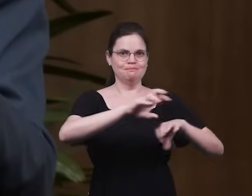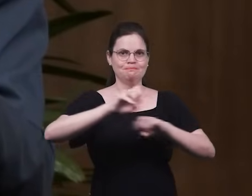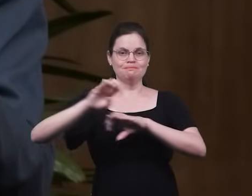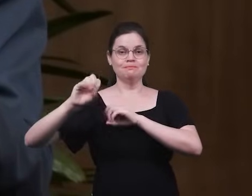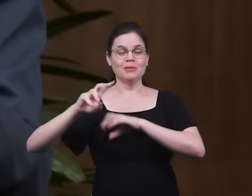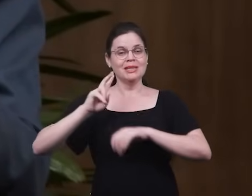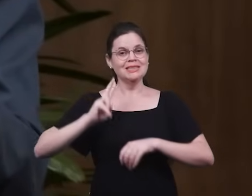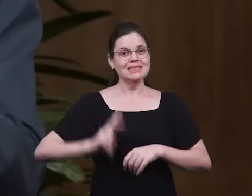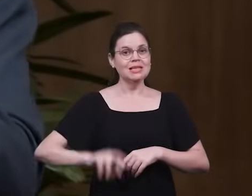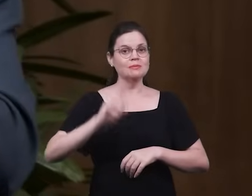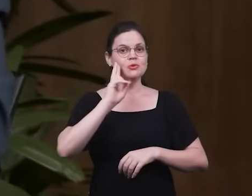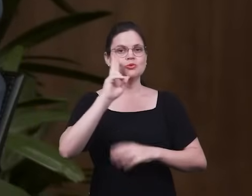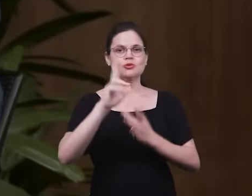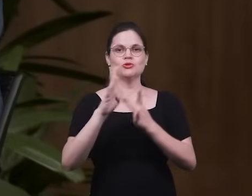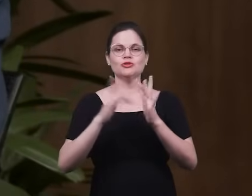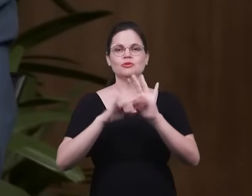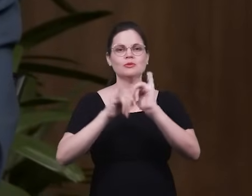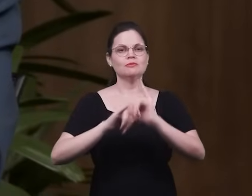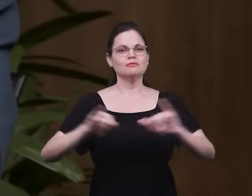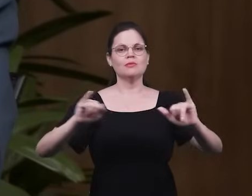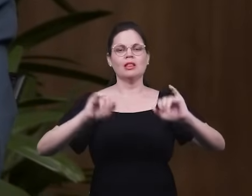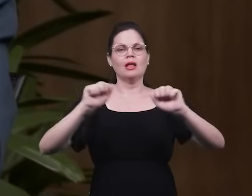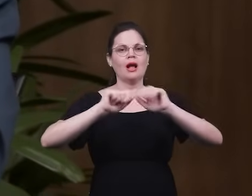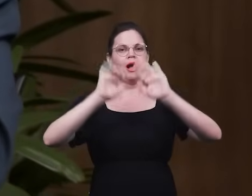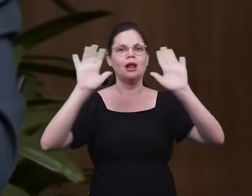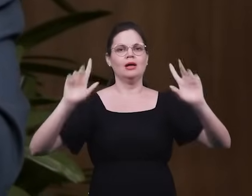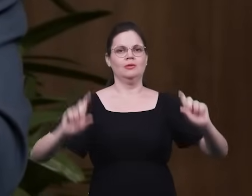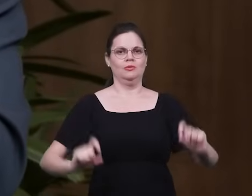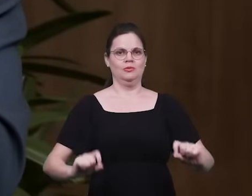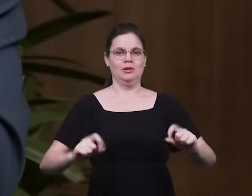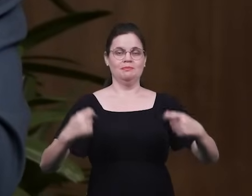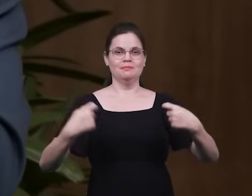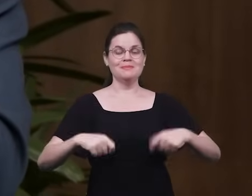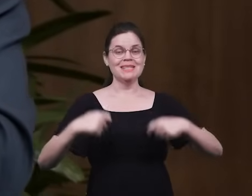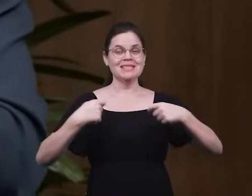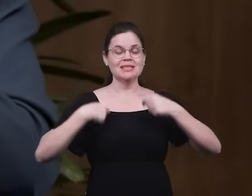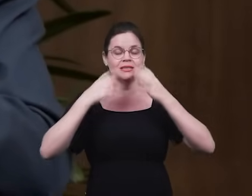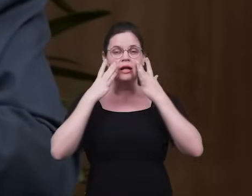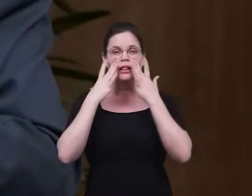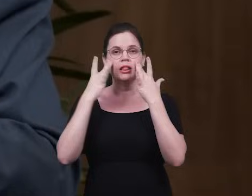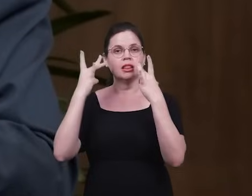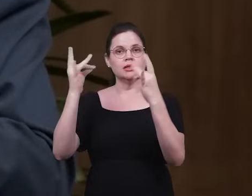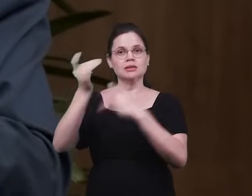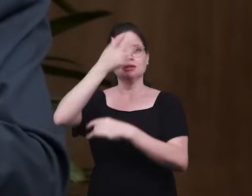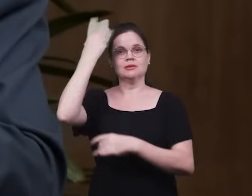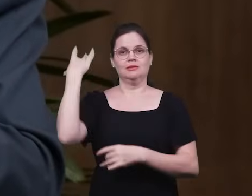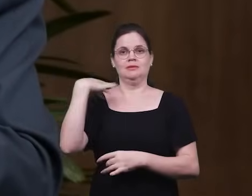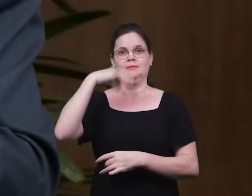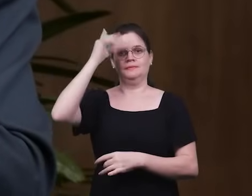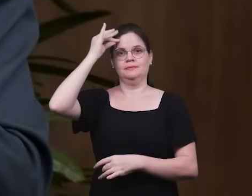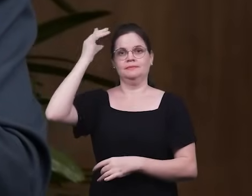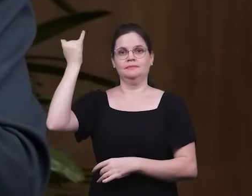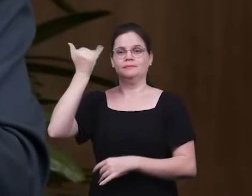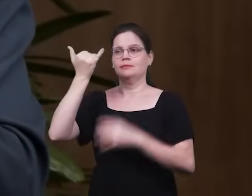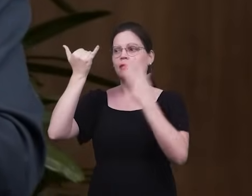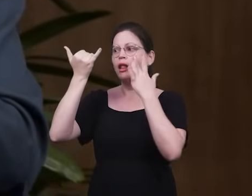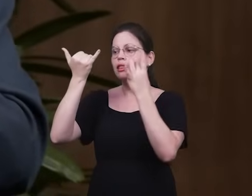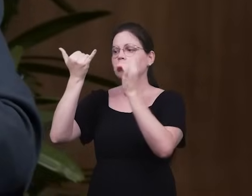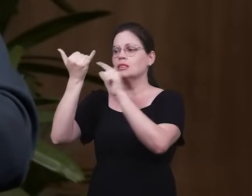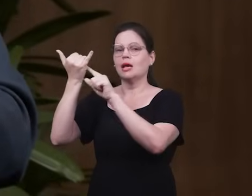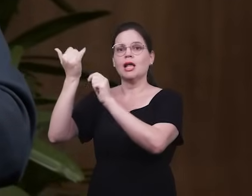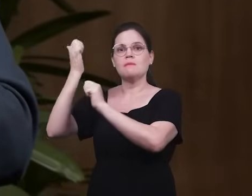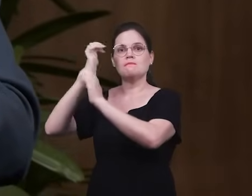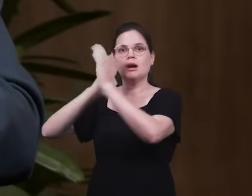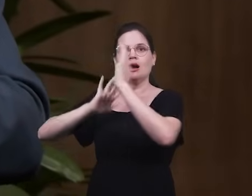claro que há uma necessidade de se ouvir a voz do Espírito Santo